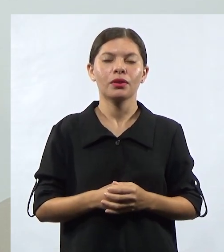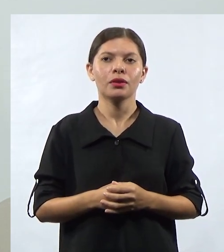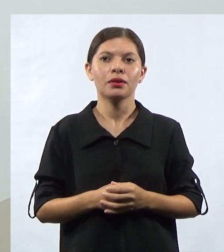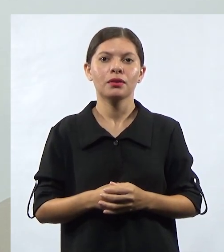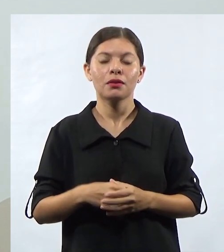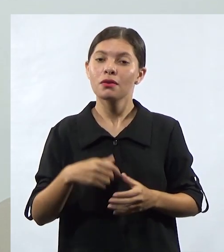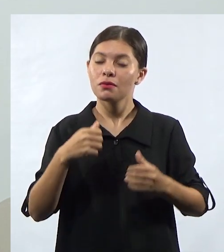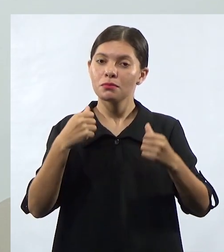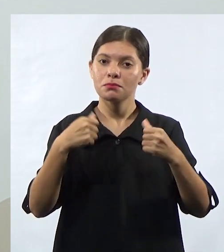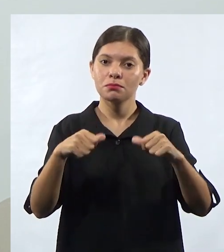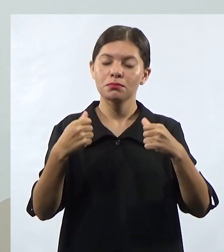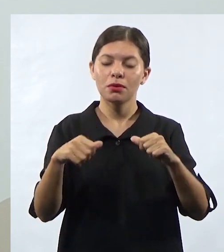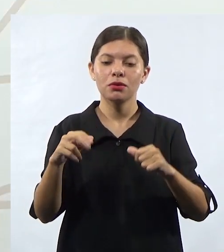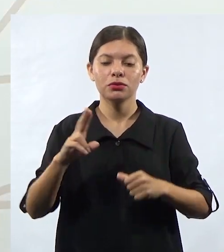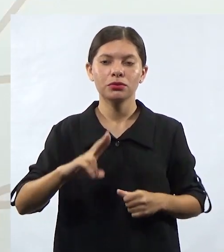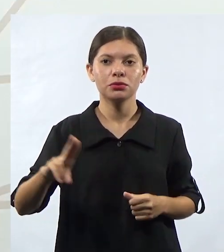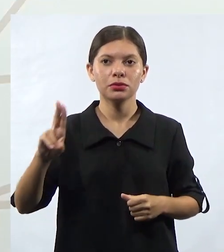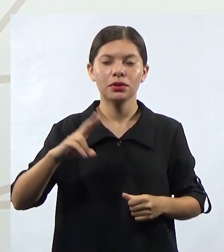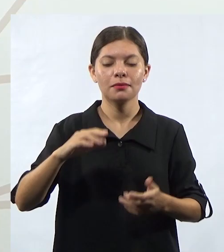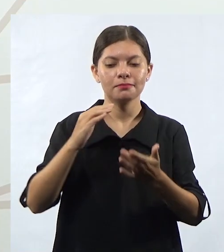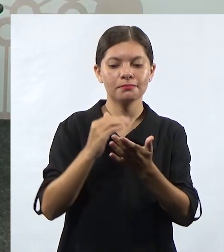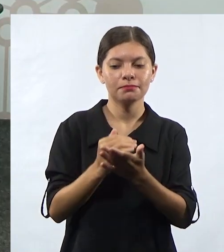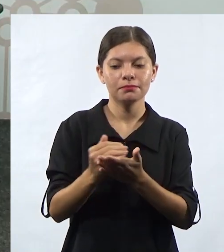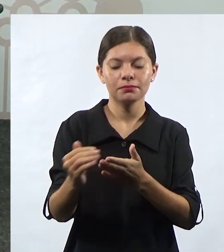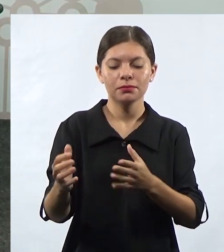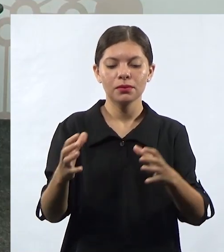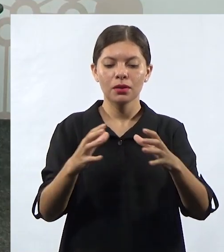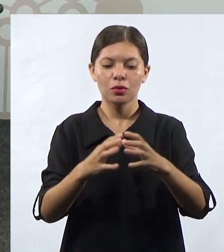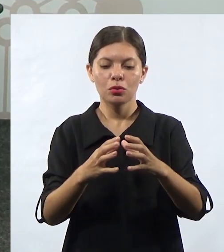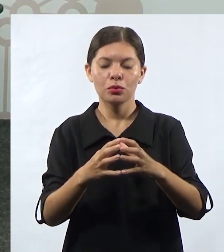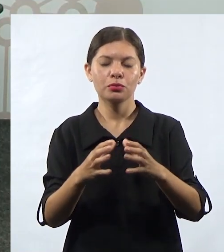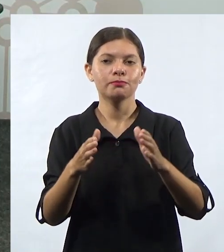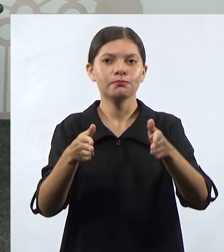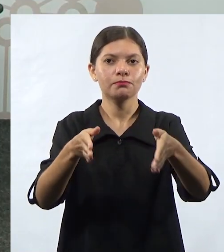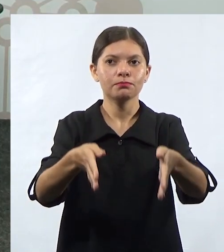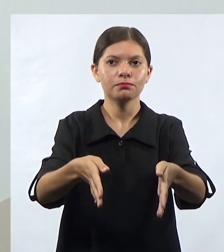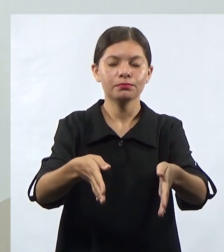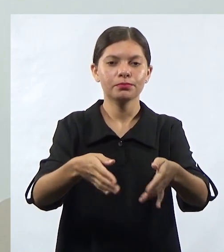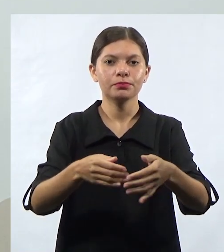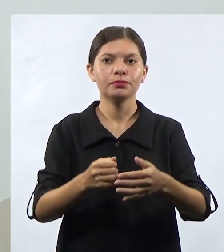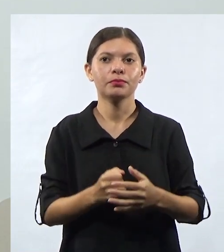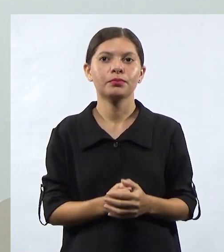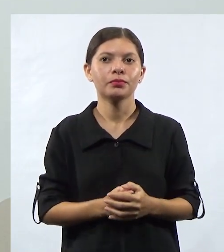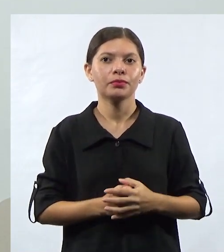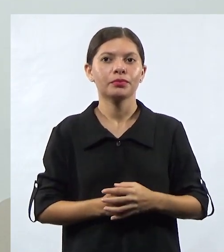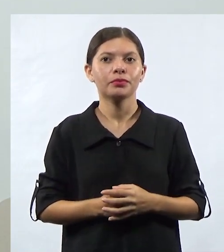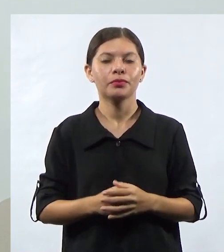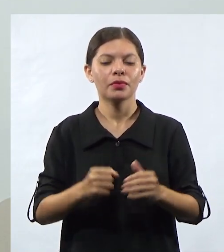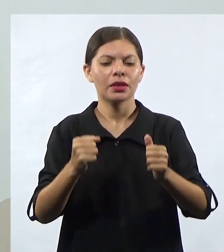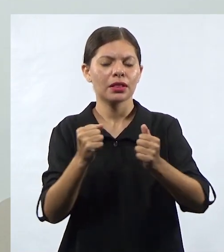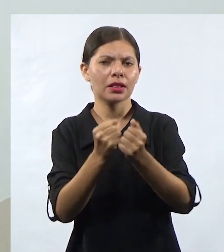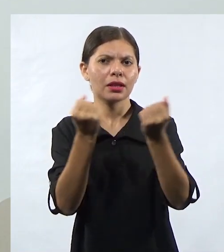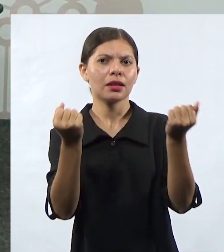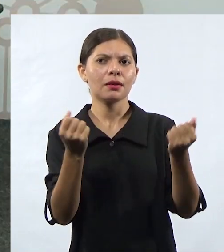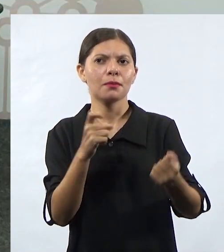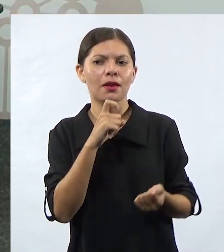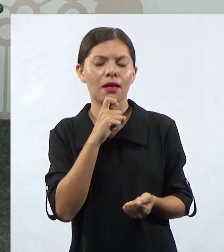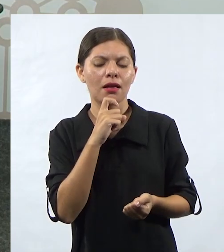para iniciar um grupo focal, né? Para você quebrar o gelo de